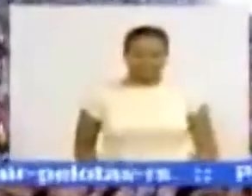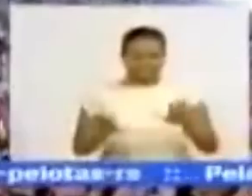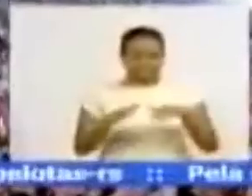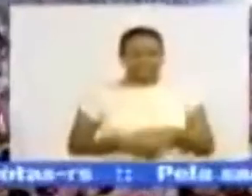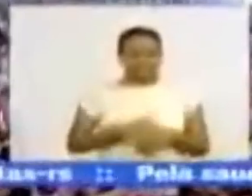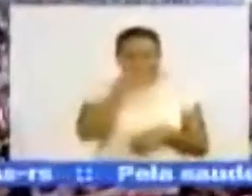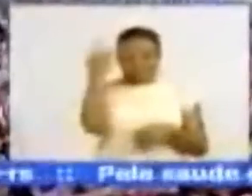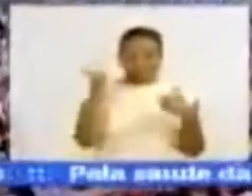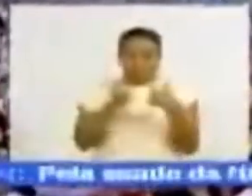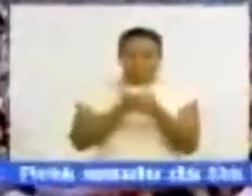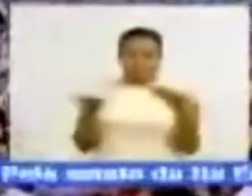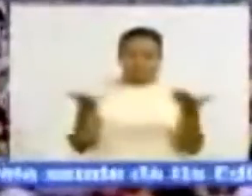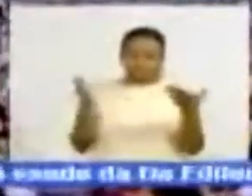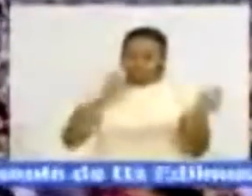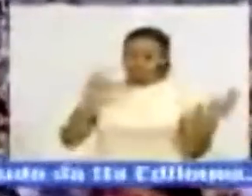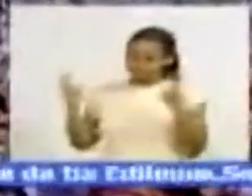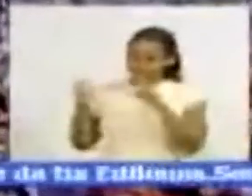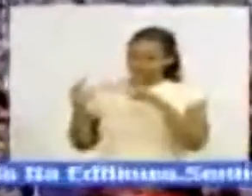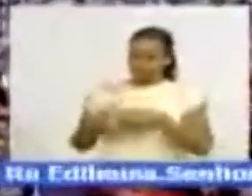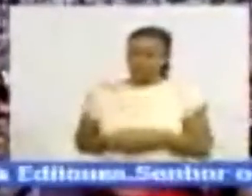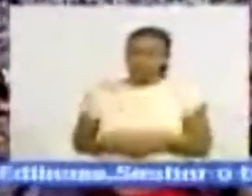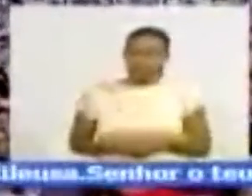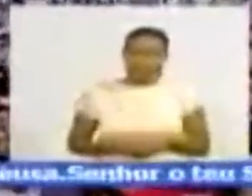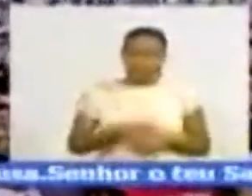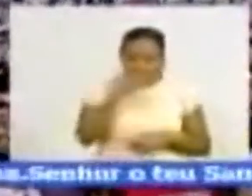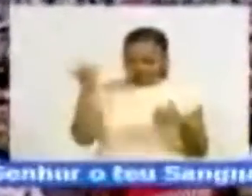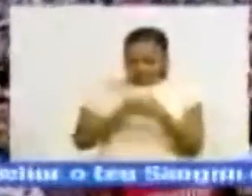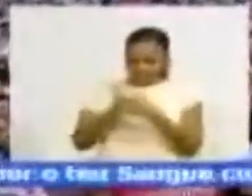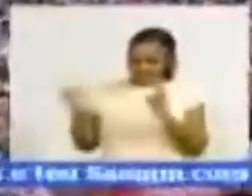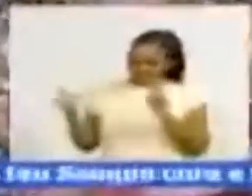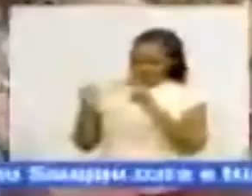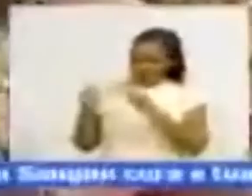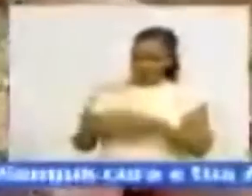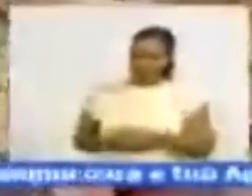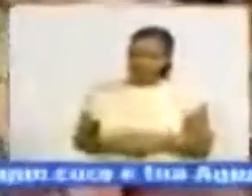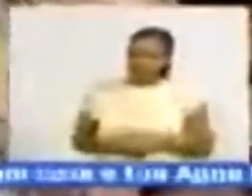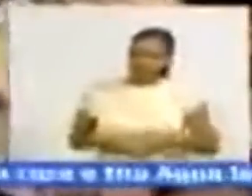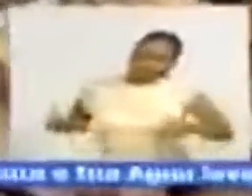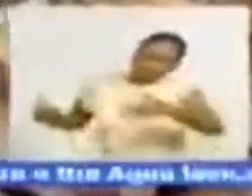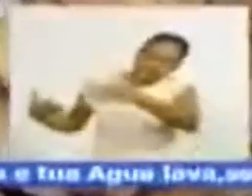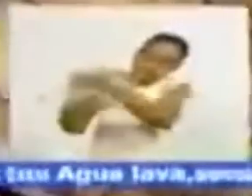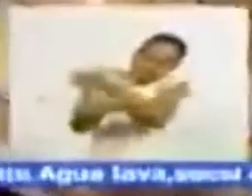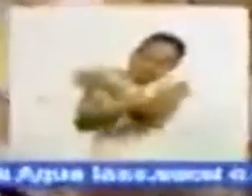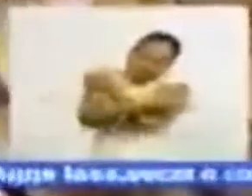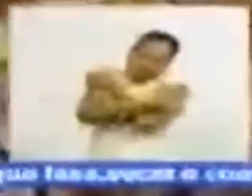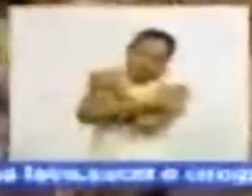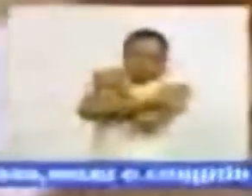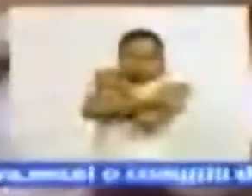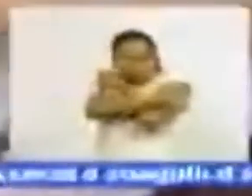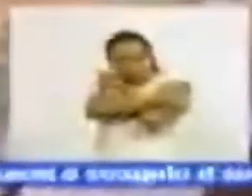Então olha para quem está do seu lado agora. Dá uma olhadinha para quem está do seu lado. Dá um abraço nessa